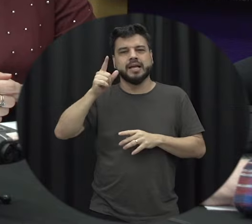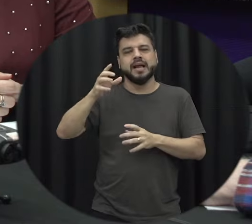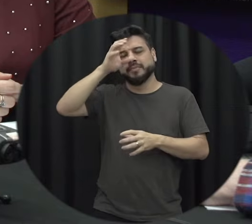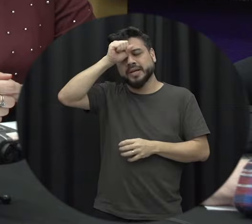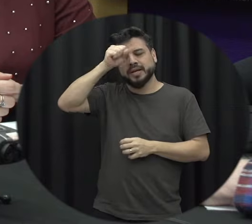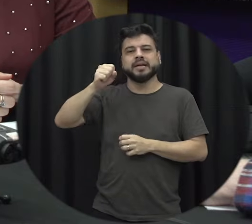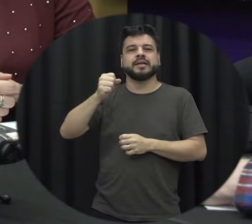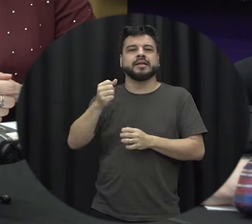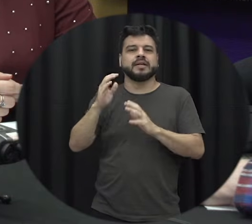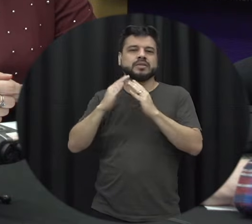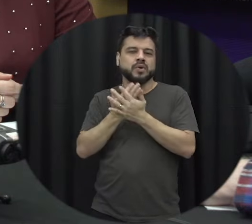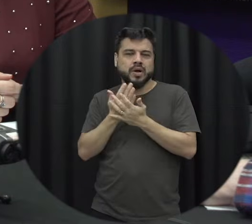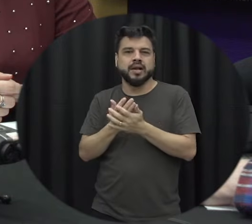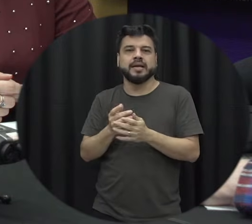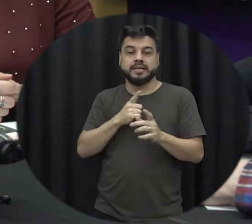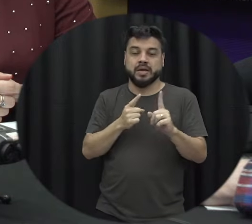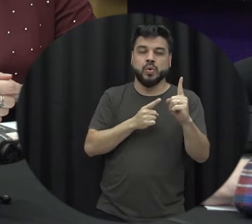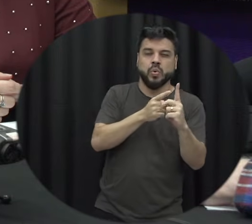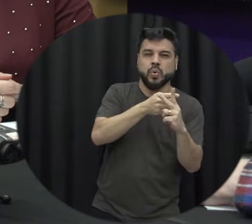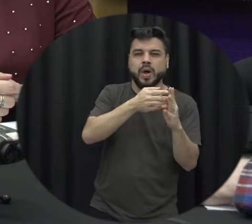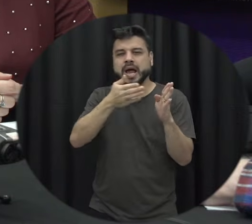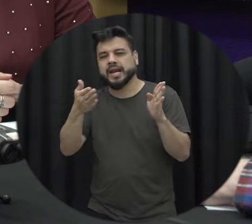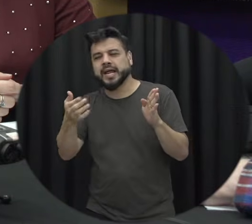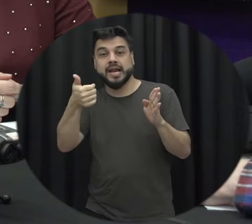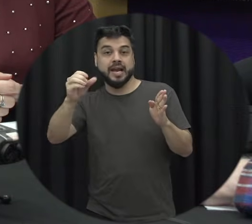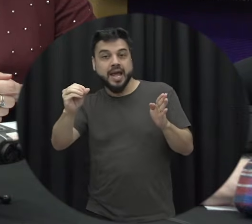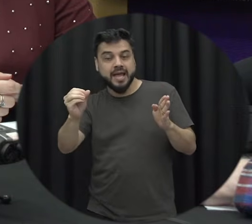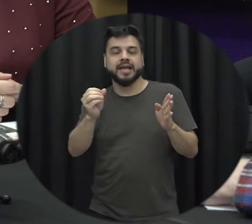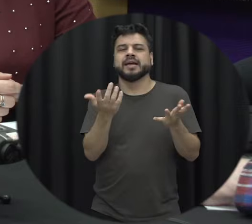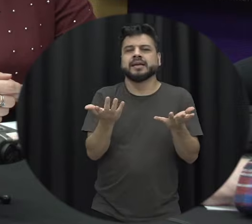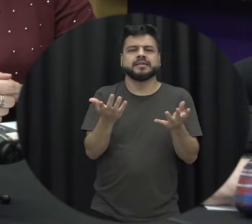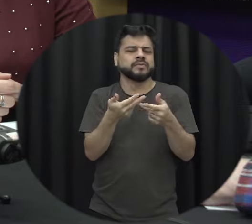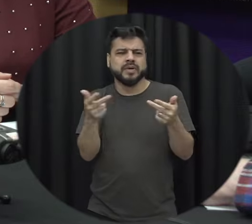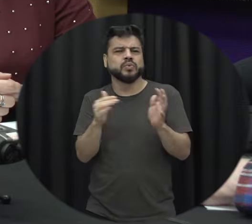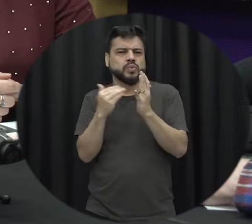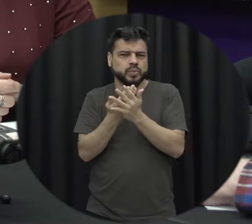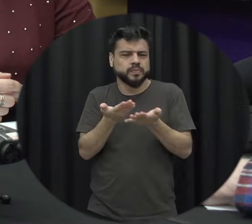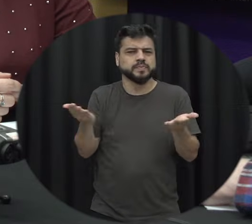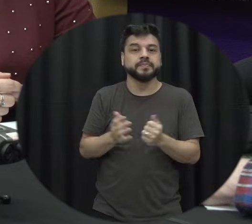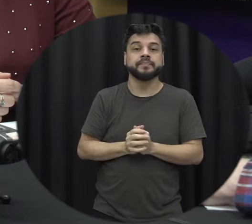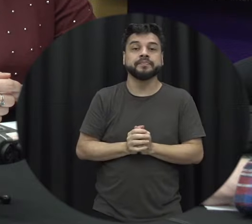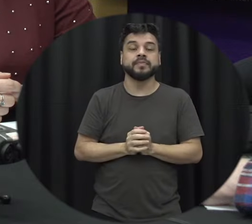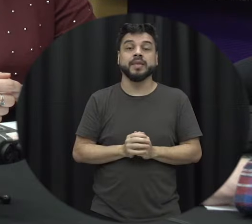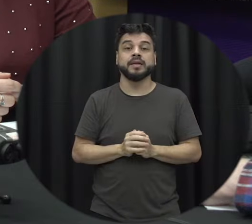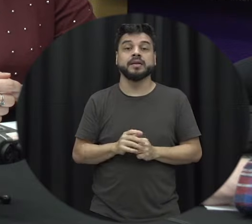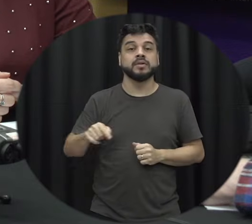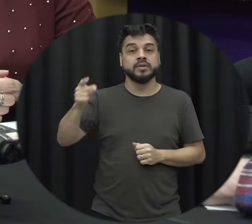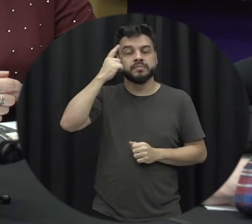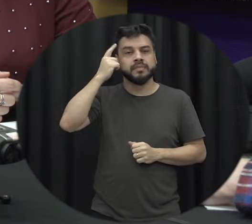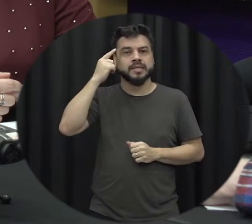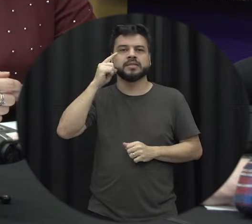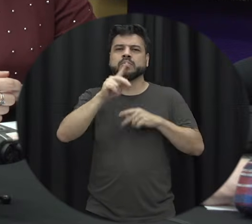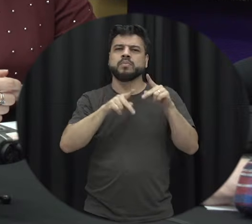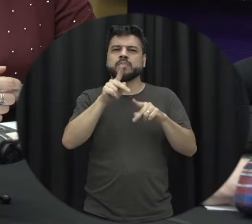base 10, tudo esse tipo de coisa. E aí, quando a gente vai ver os povos